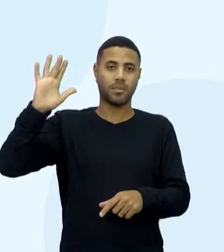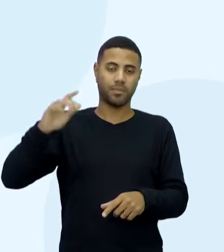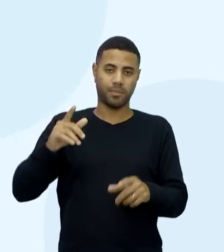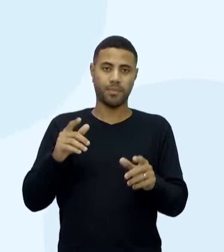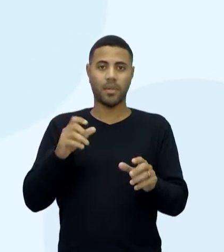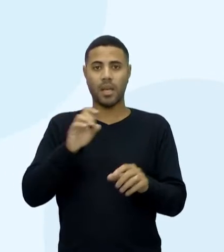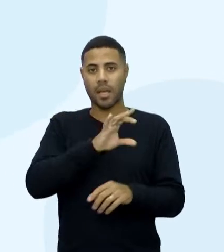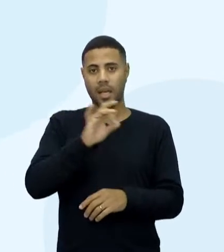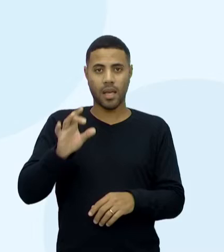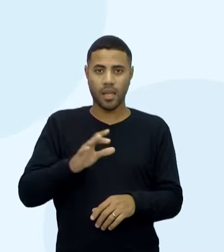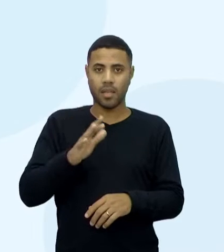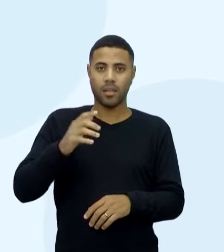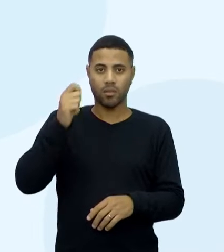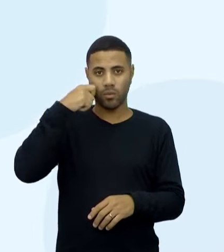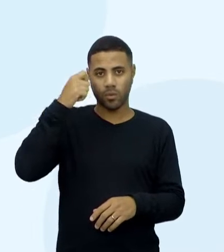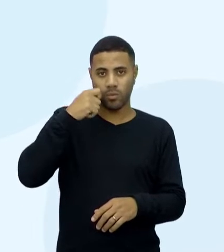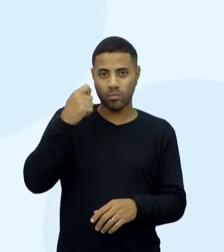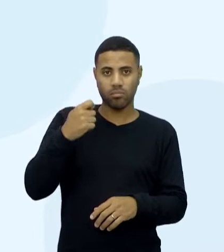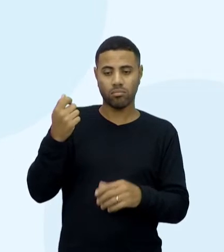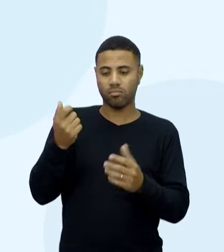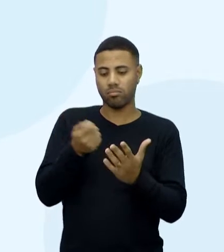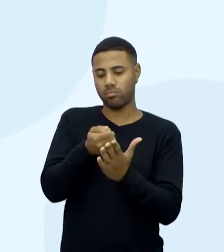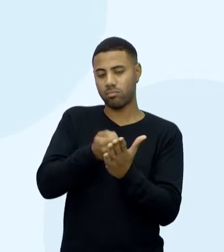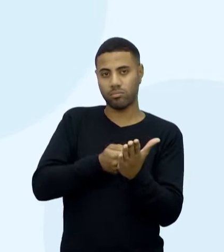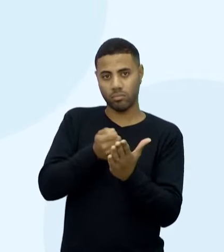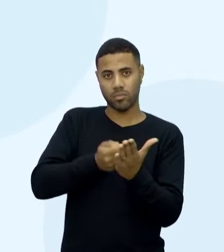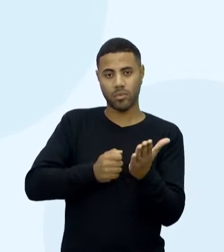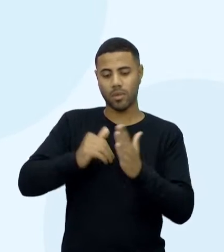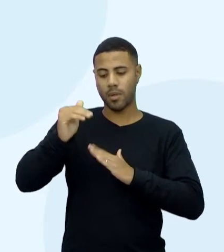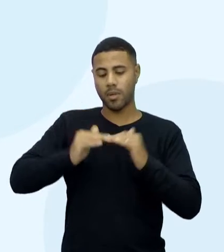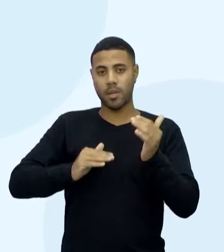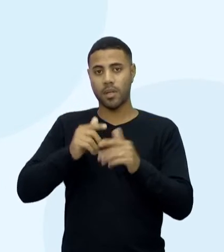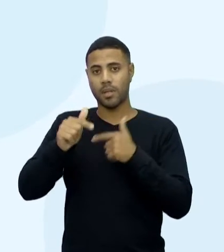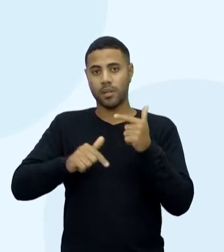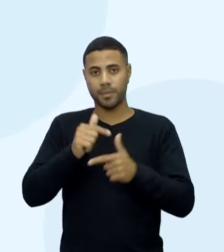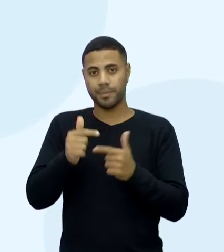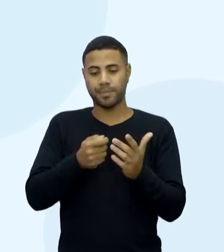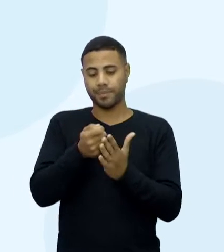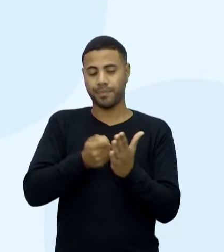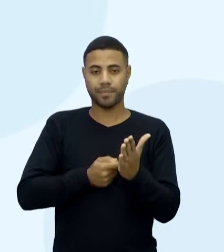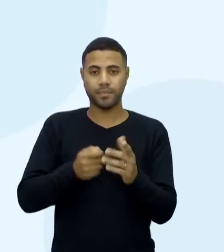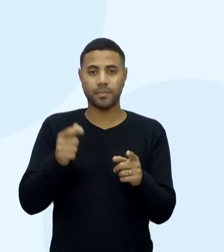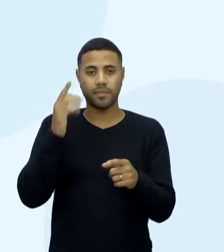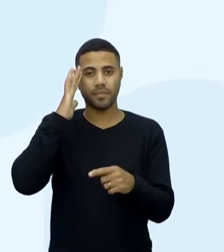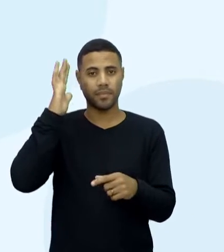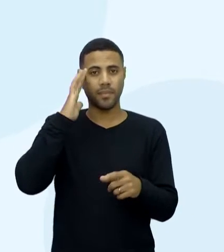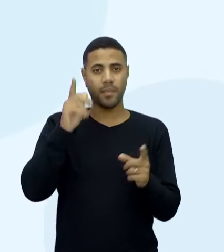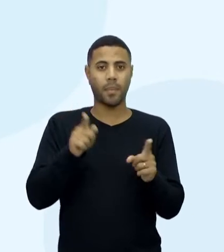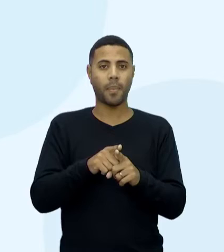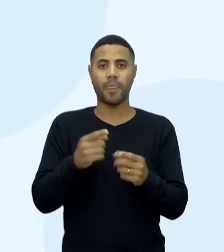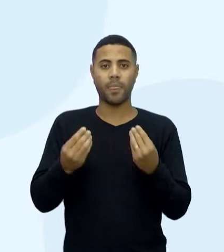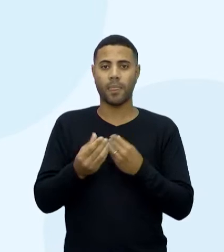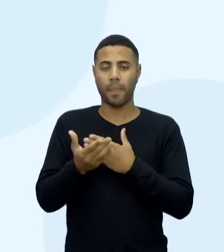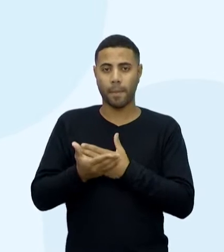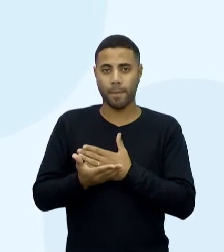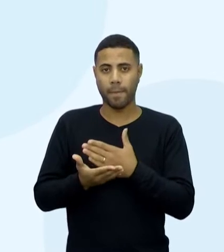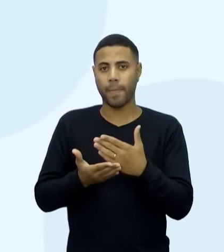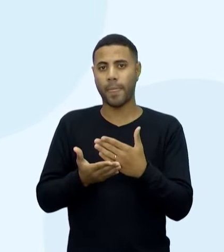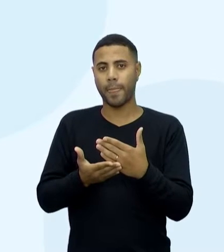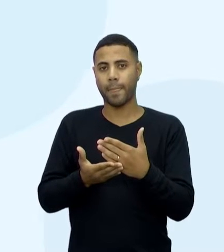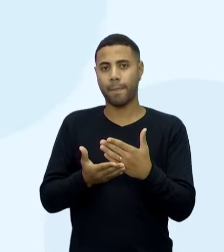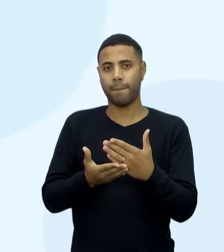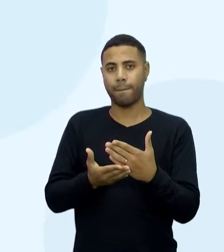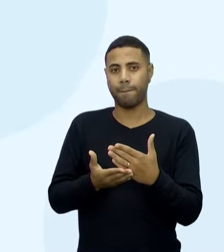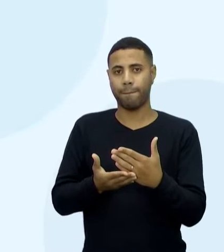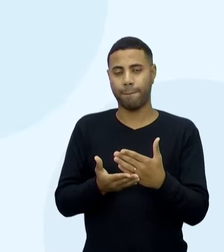autor adotou né E para pensar um pouquinho então afinal de contas Aonde que tá dando né pessoal onde que a gente